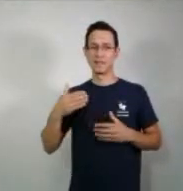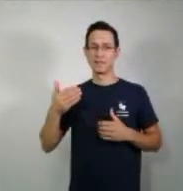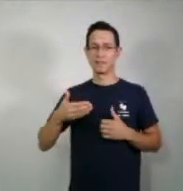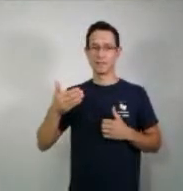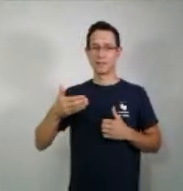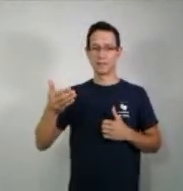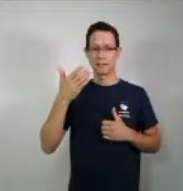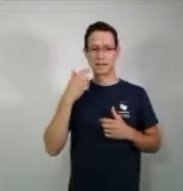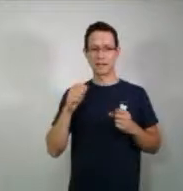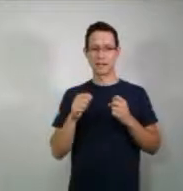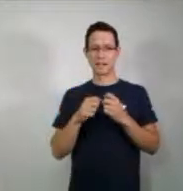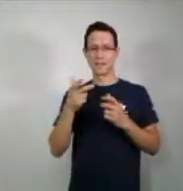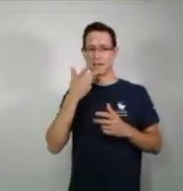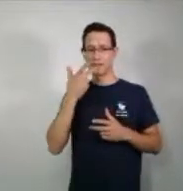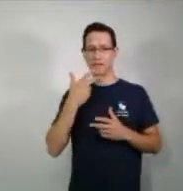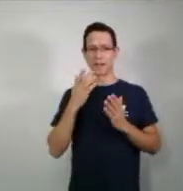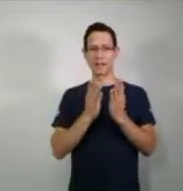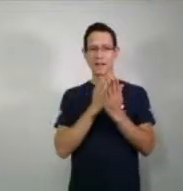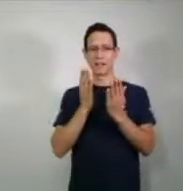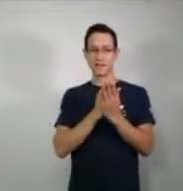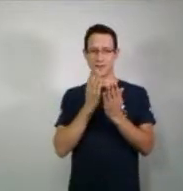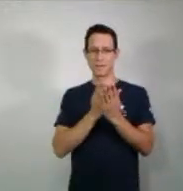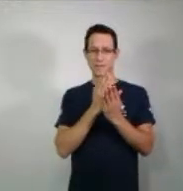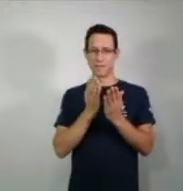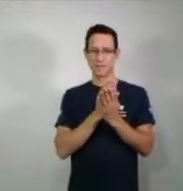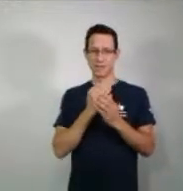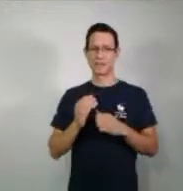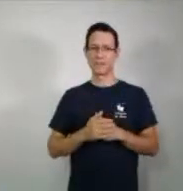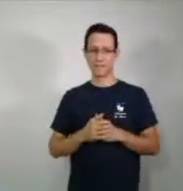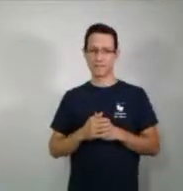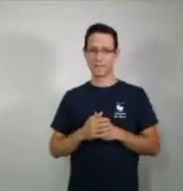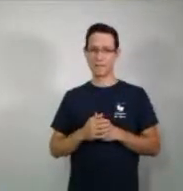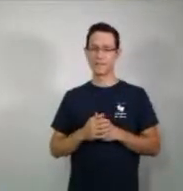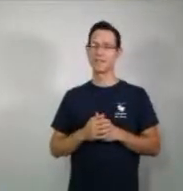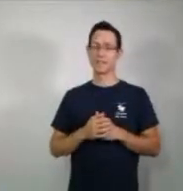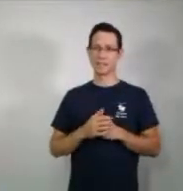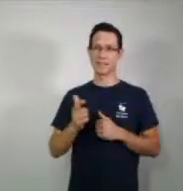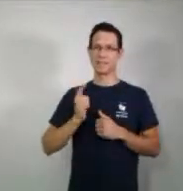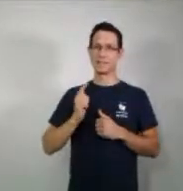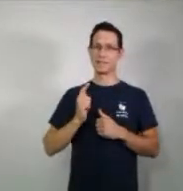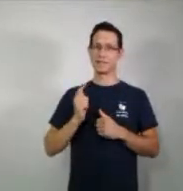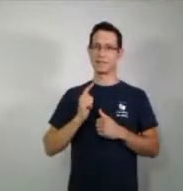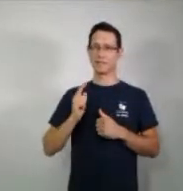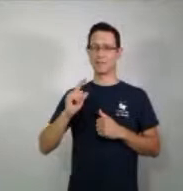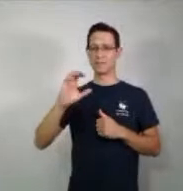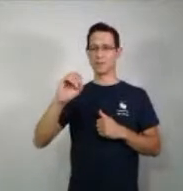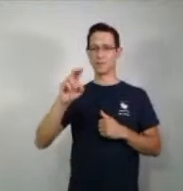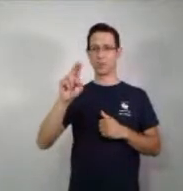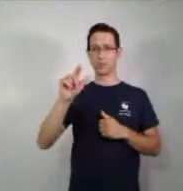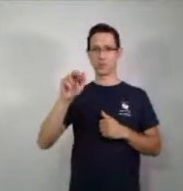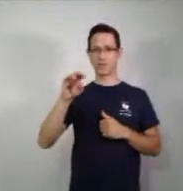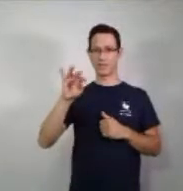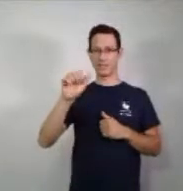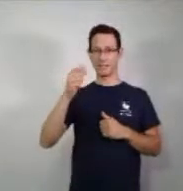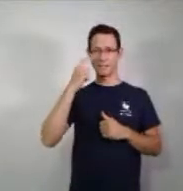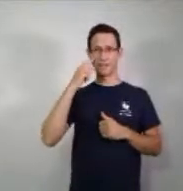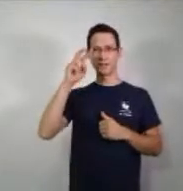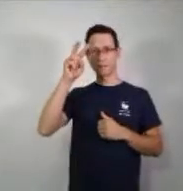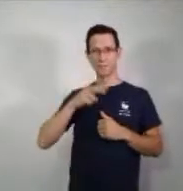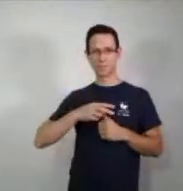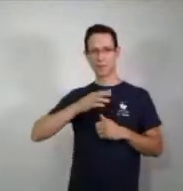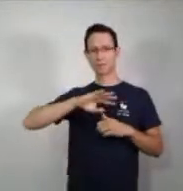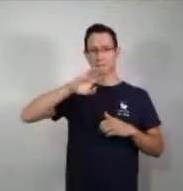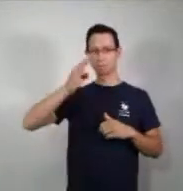fala nisso no livro que ela de quando eles avistam, né, as montanhas do Rio de Janeiro, como